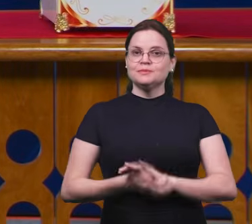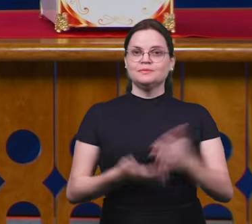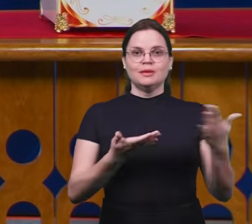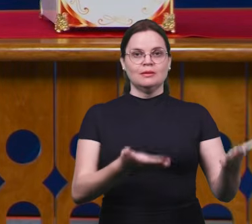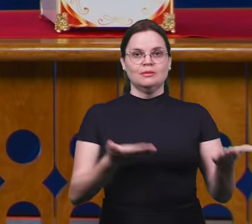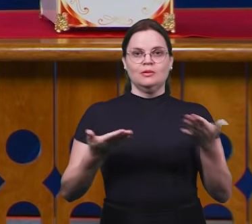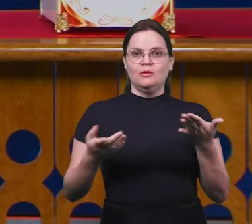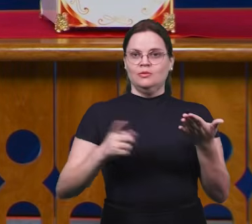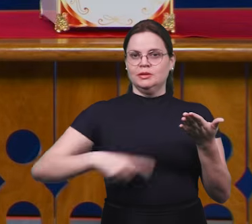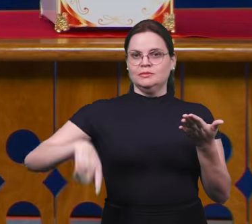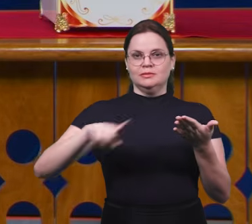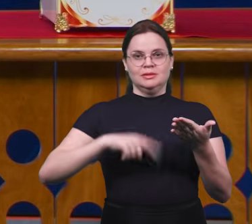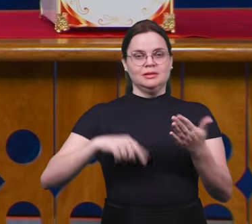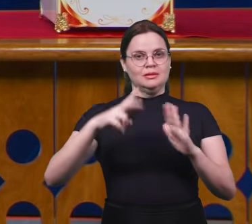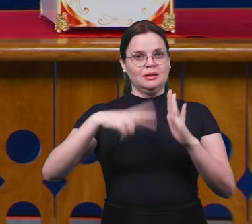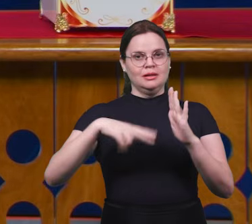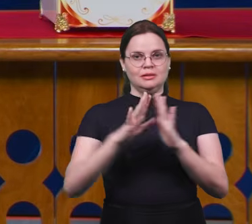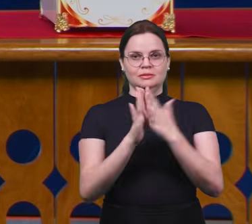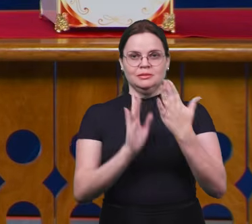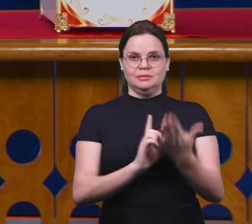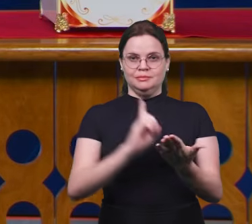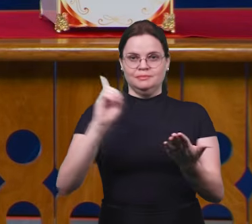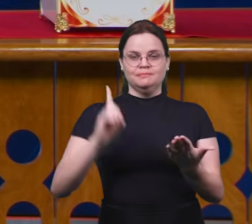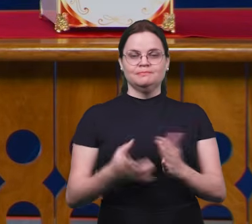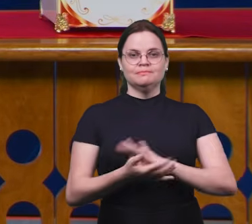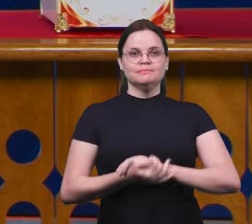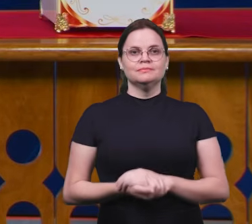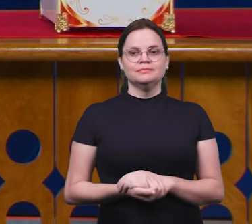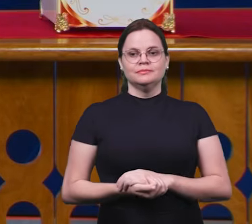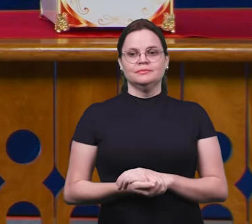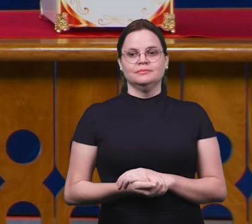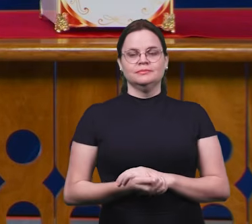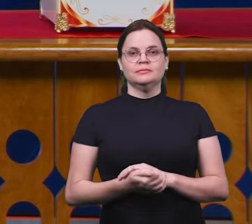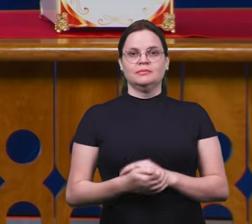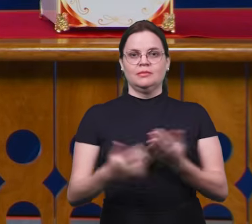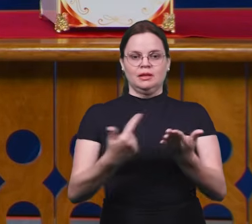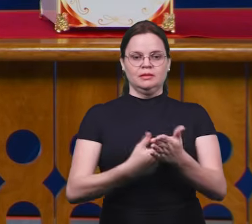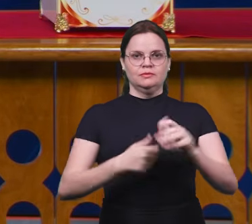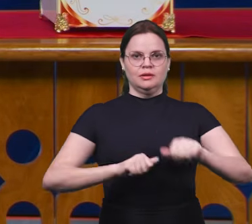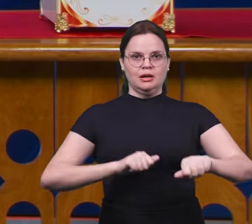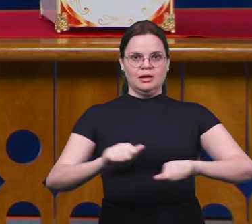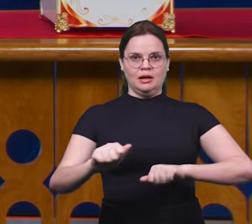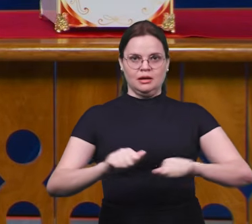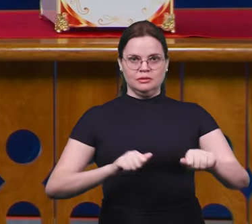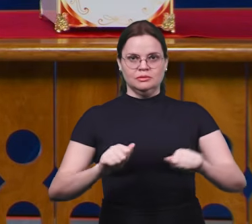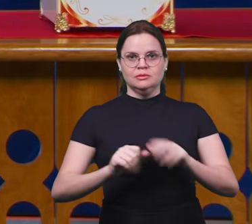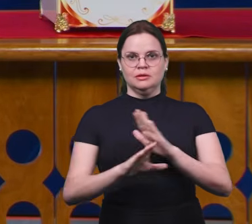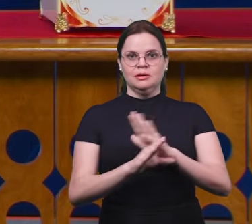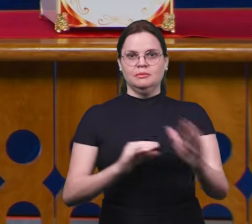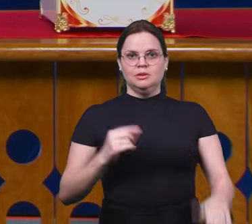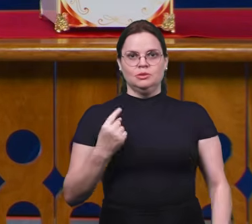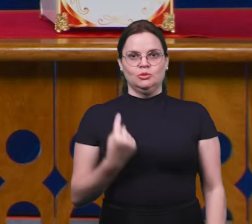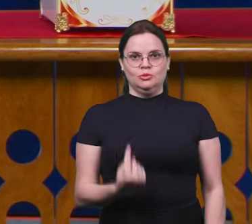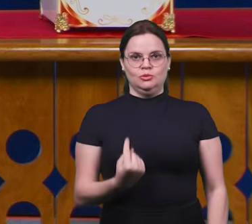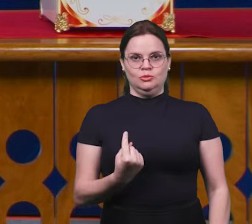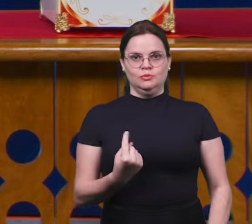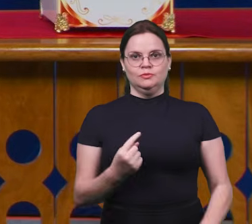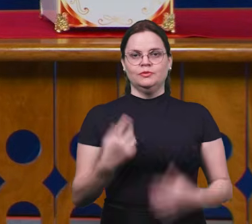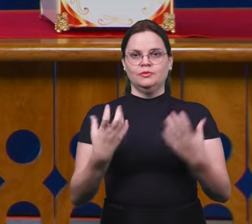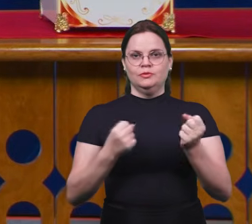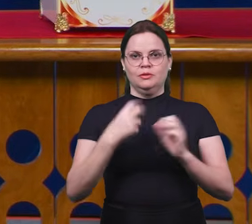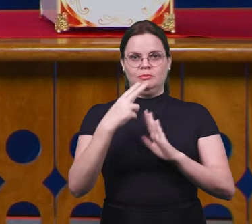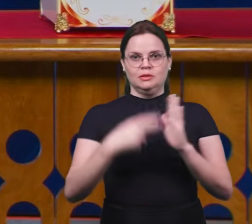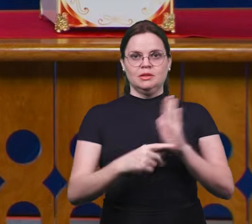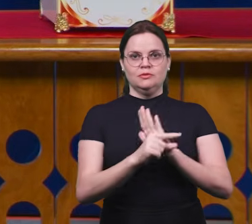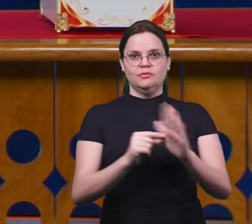convido a todos para abrirmos a palavra do Senhor no livro de Atos dos Apóstolos, capítulo 1. Nós vamos